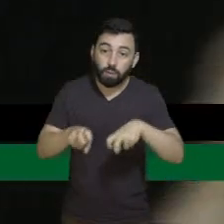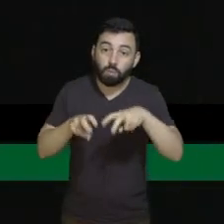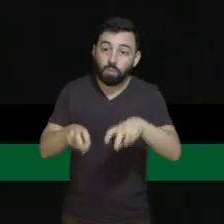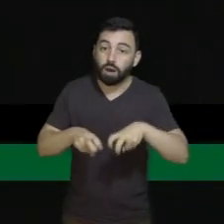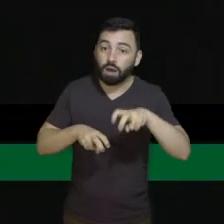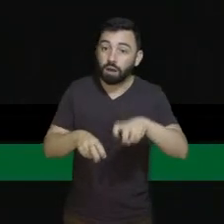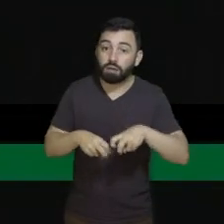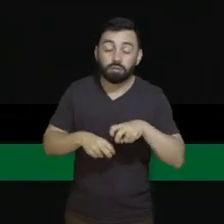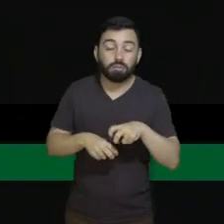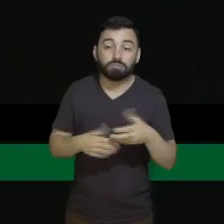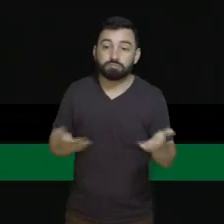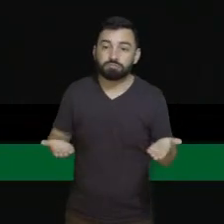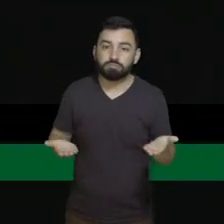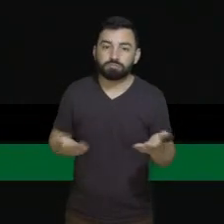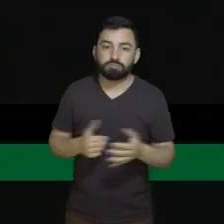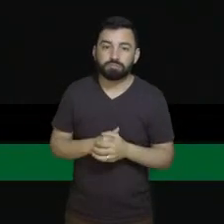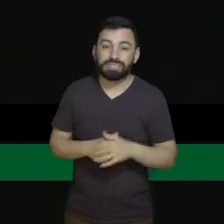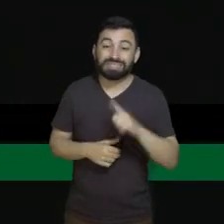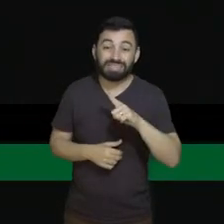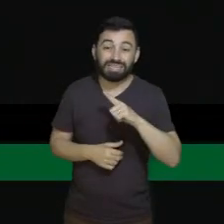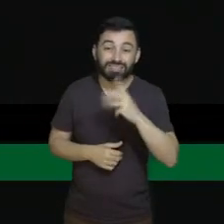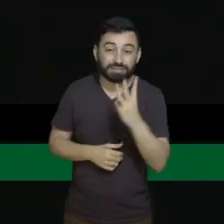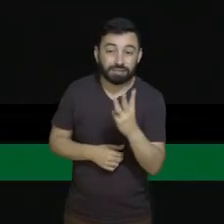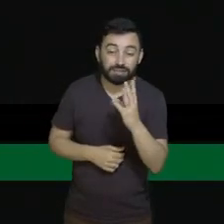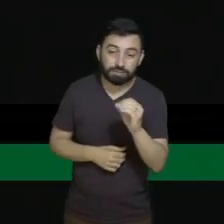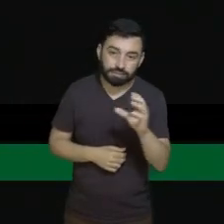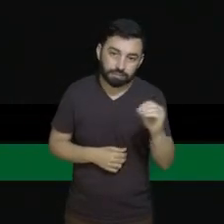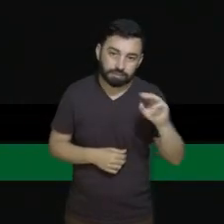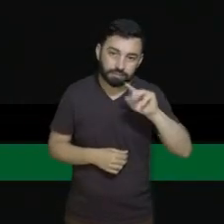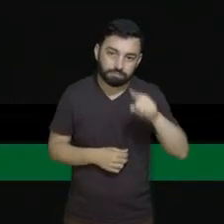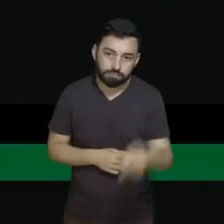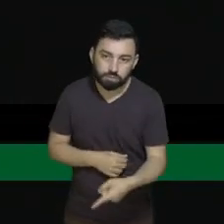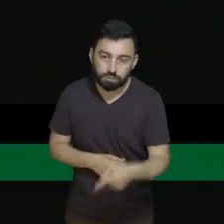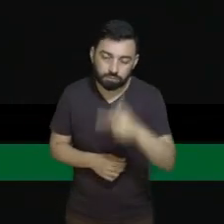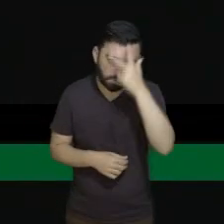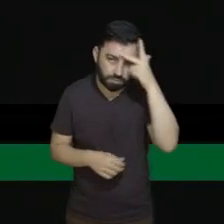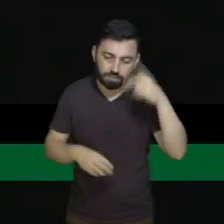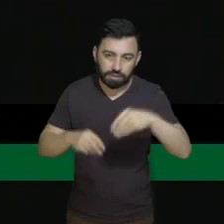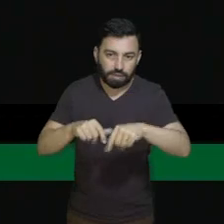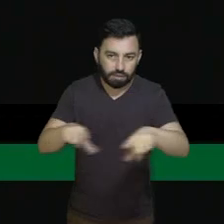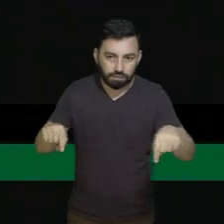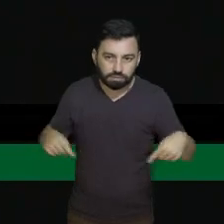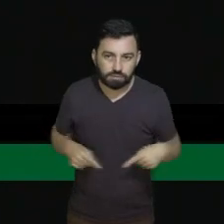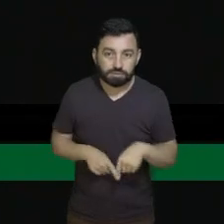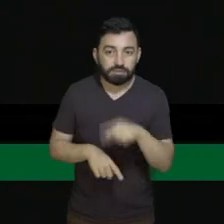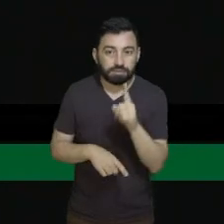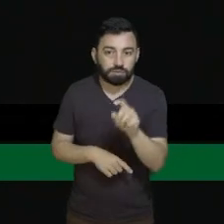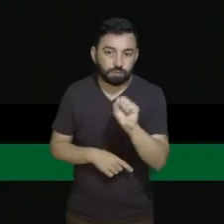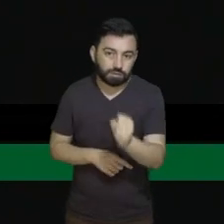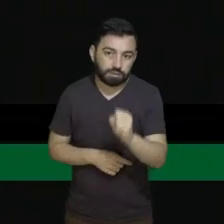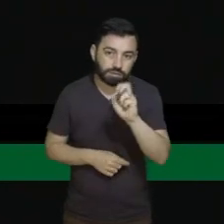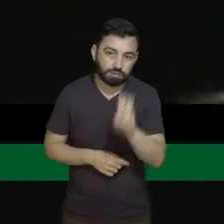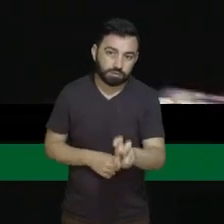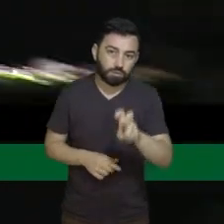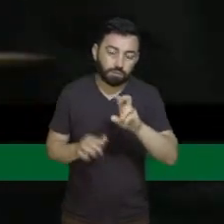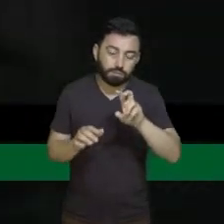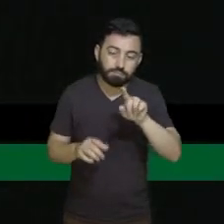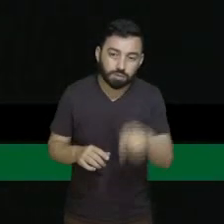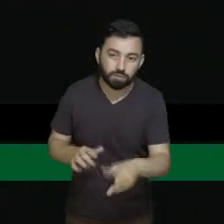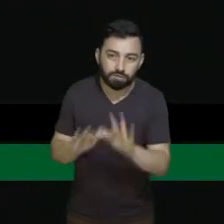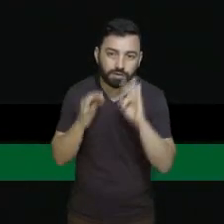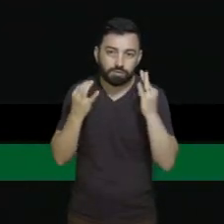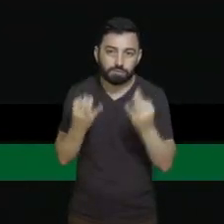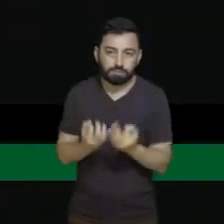Nós temos aqui 300 mil propriedades, 185 mil famílias